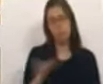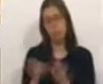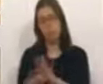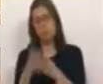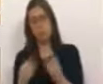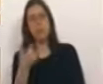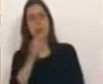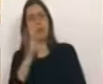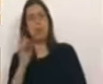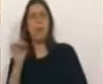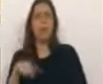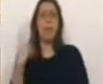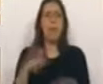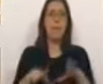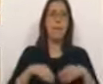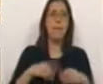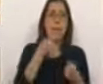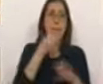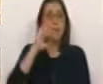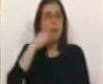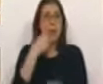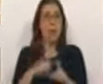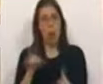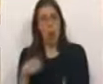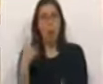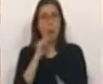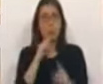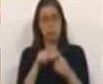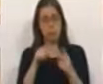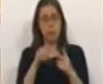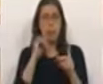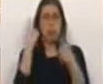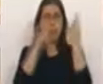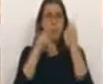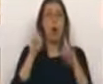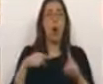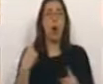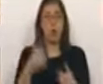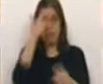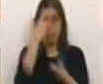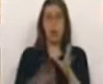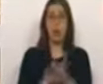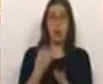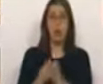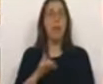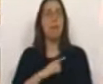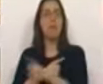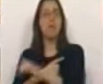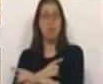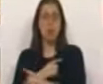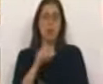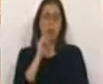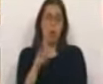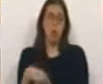Fundo de Resolução com 25% para assumir as perdas? Era uma das hipóteses que podia estar em cima da mesa, foram criativos para os privados,